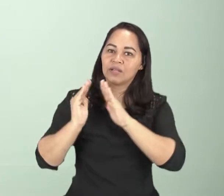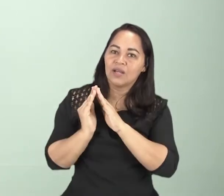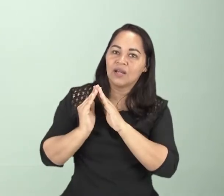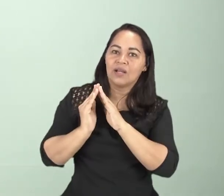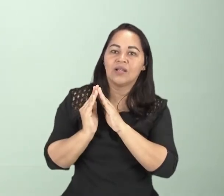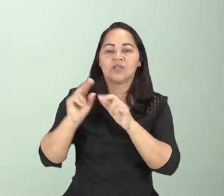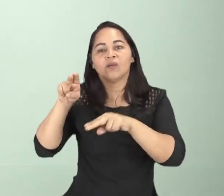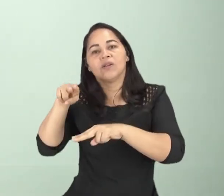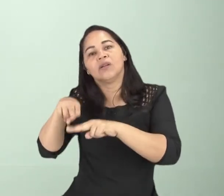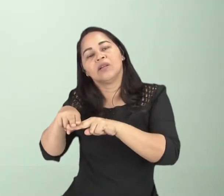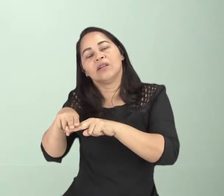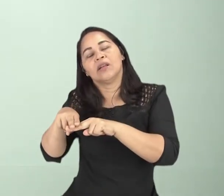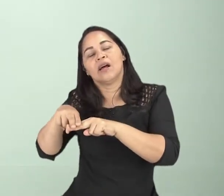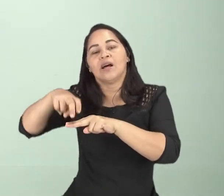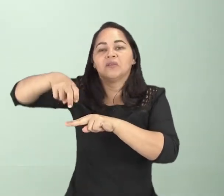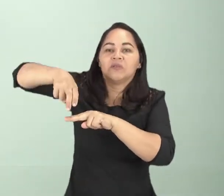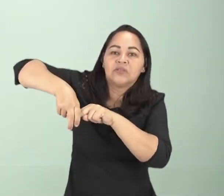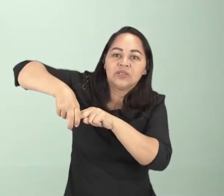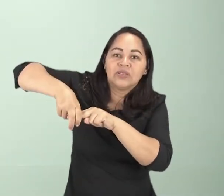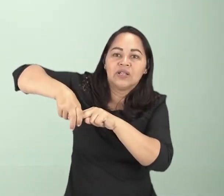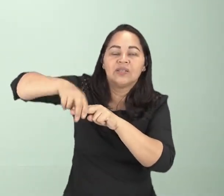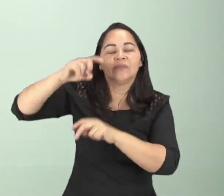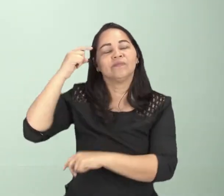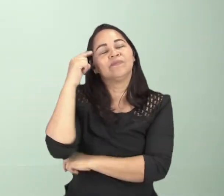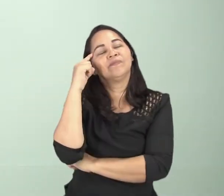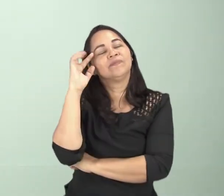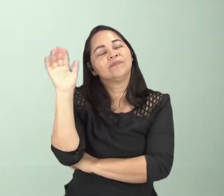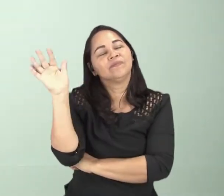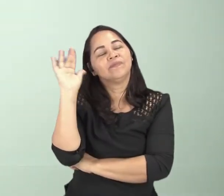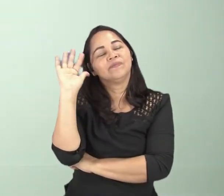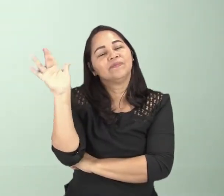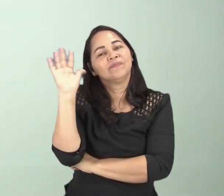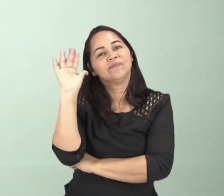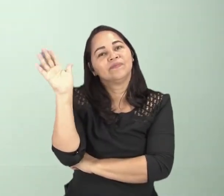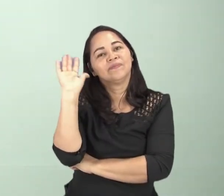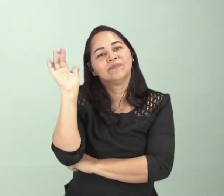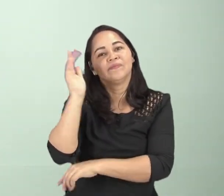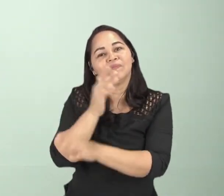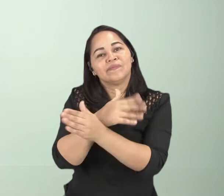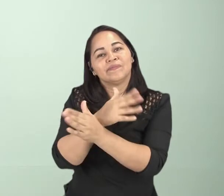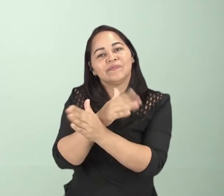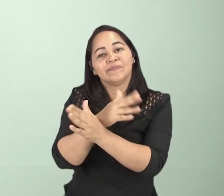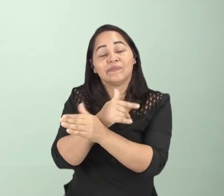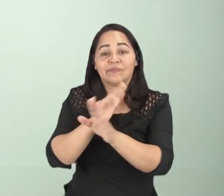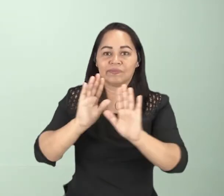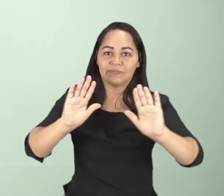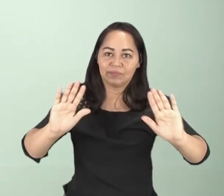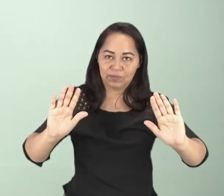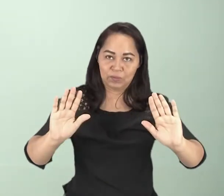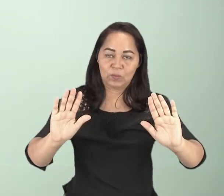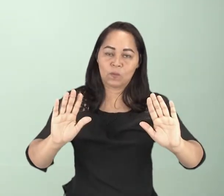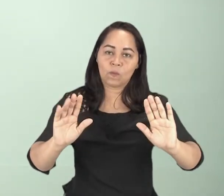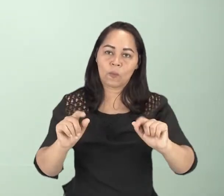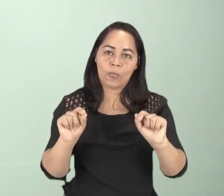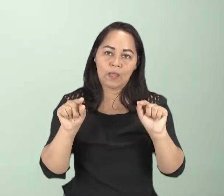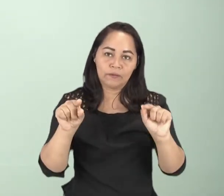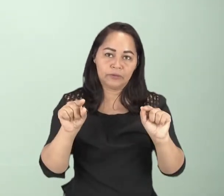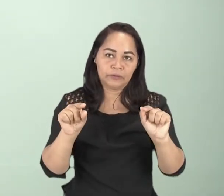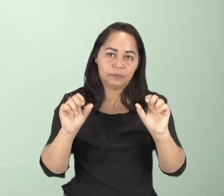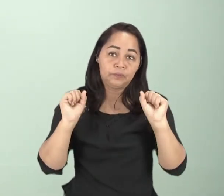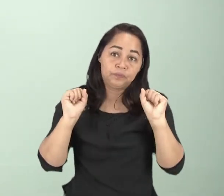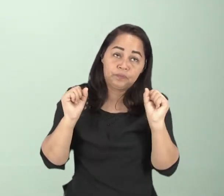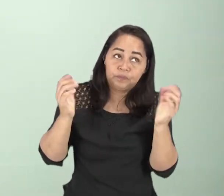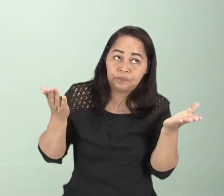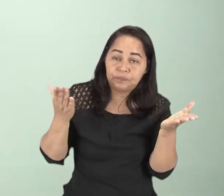casa, eu posso da minha. E aí com isso eu trouxe uma proposta de atividade para vocês, né? E aí vai de vocês, eu não posso, como eu já falei para